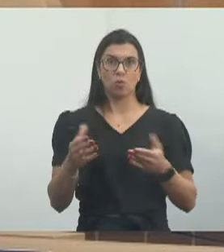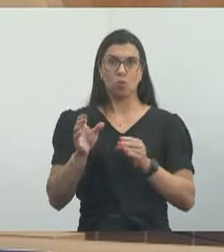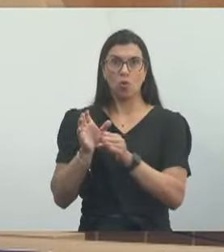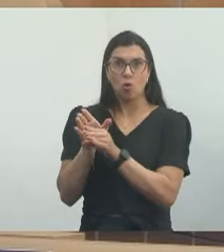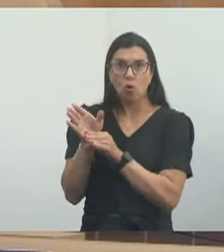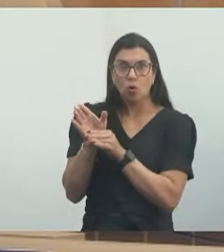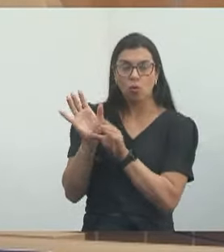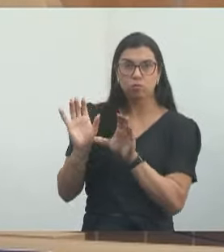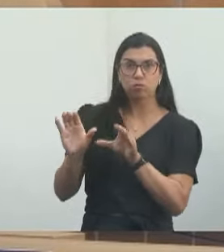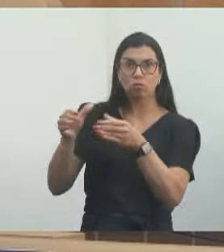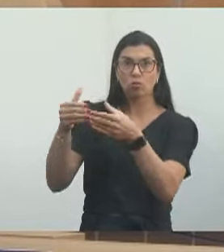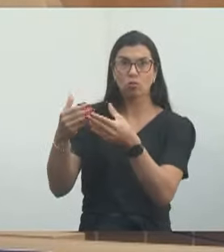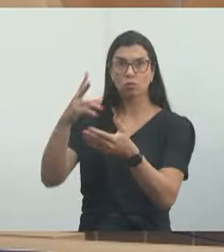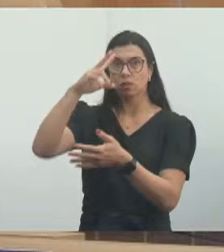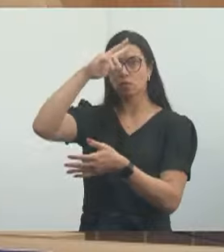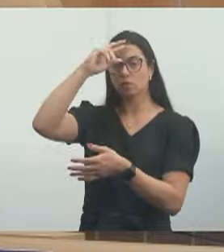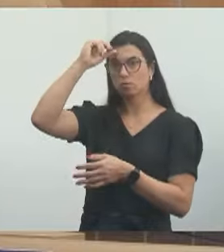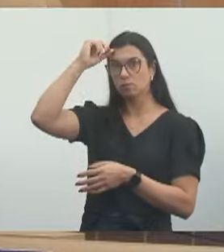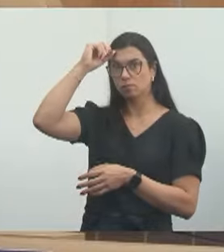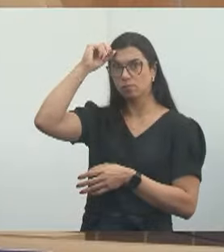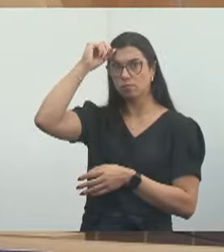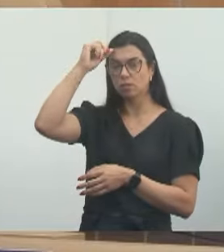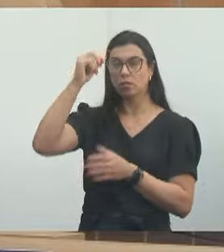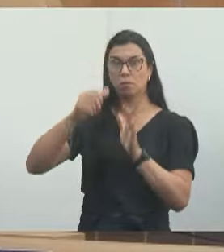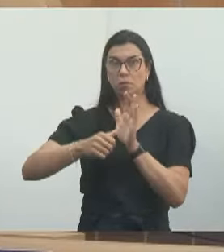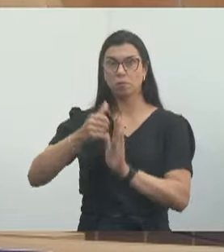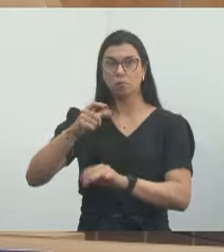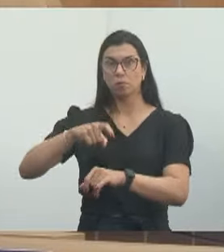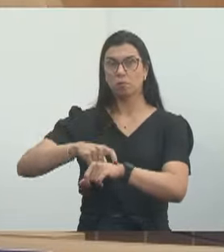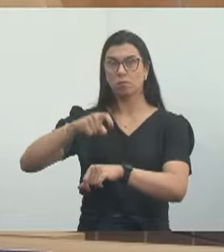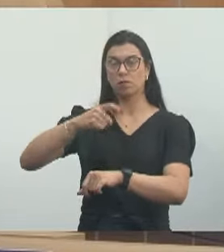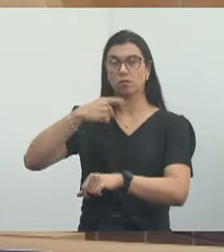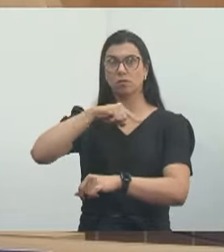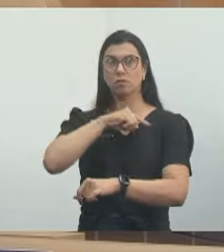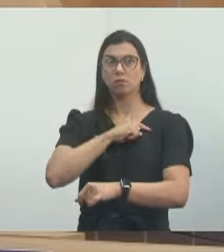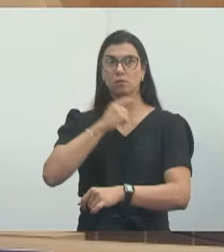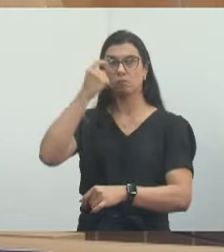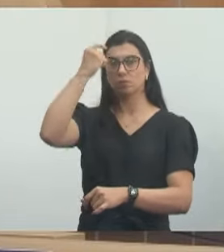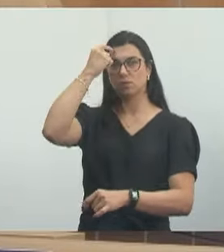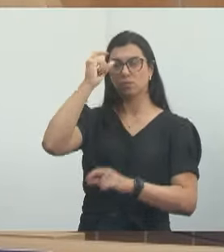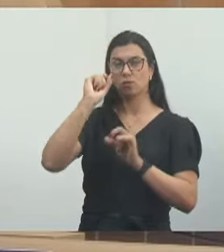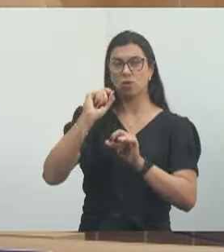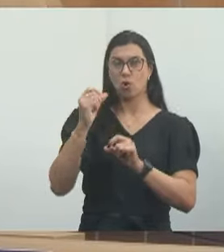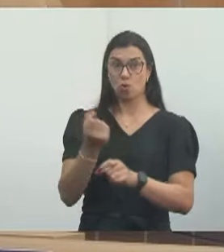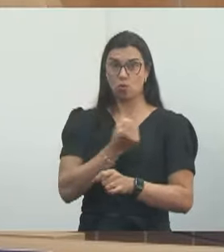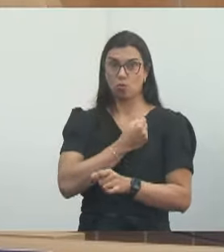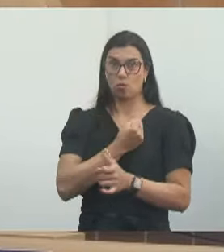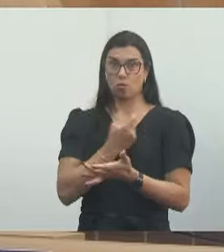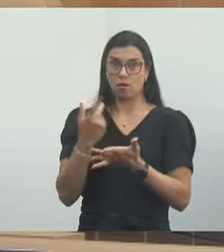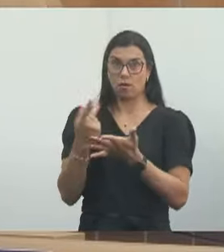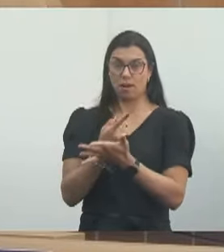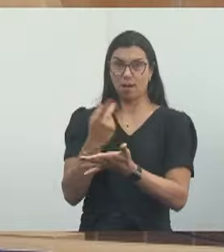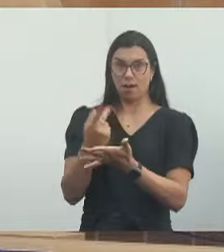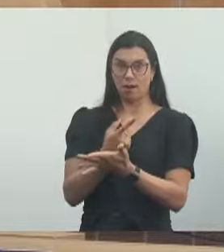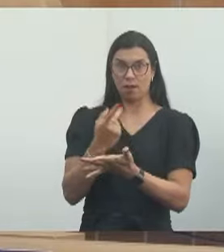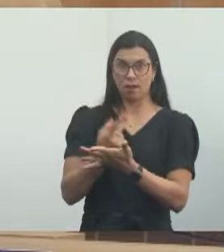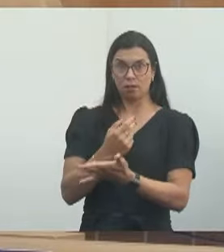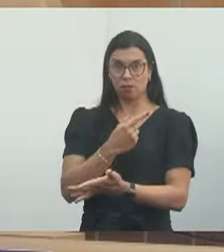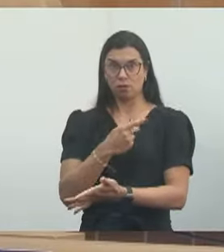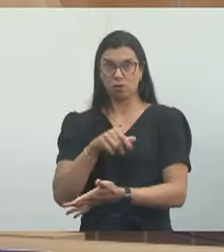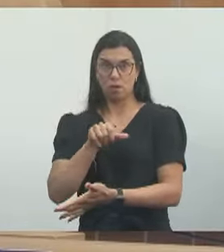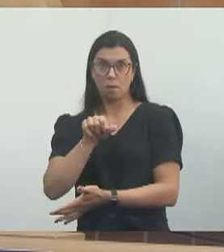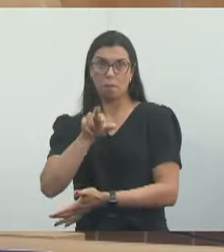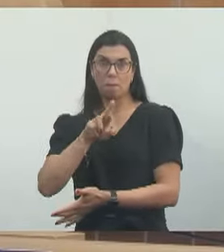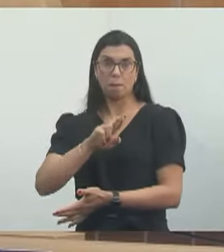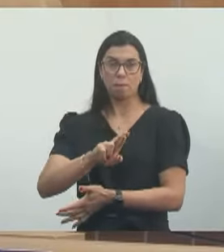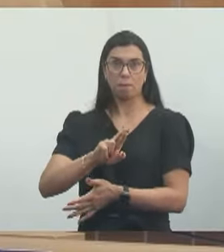Conselho Municipal, num primeiro momento, nós achamos que o número estaria equivocado, um número par, para que não